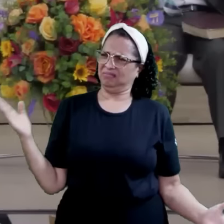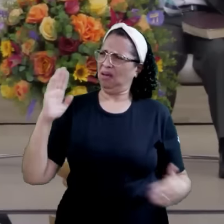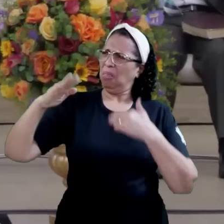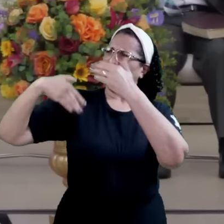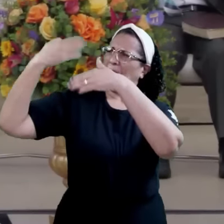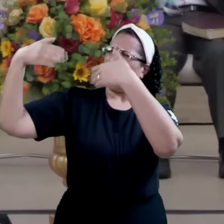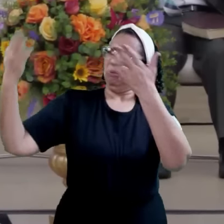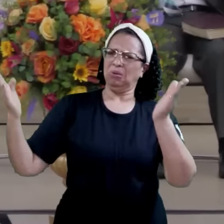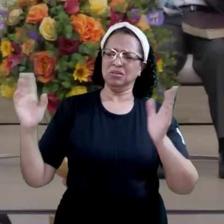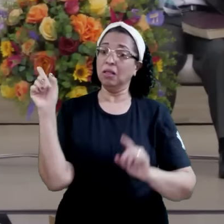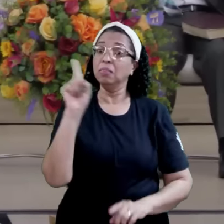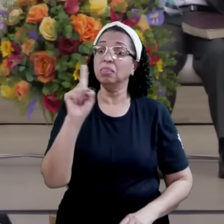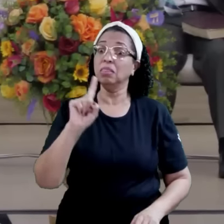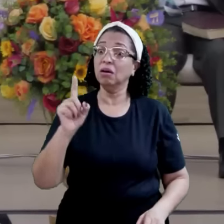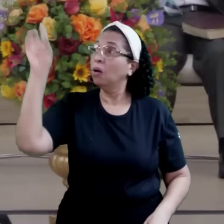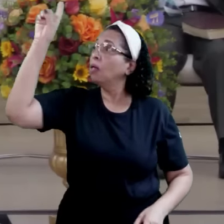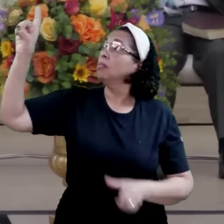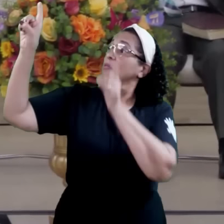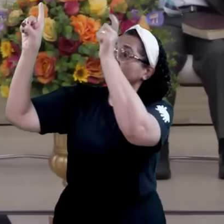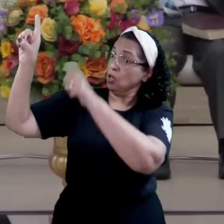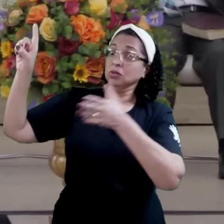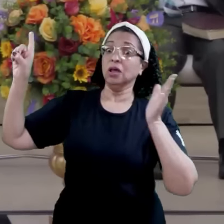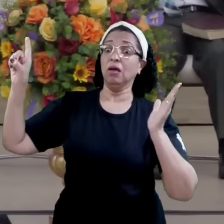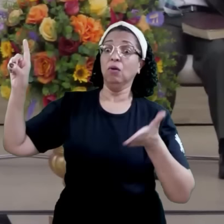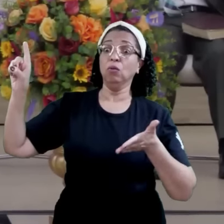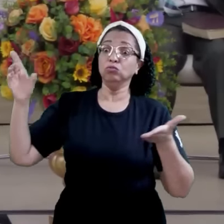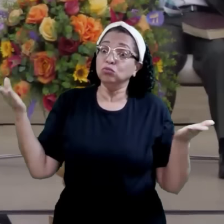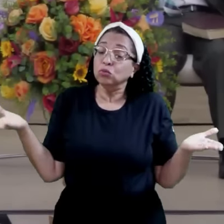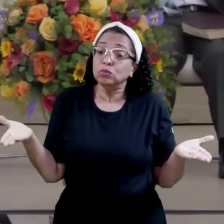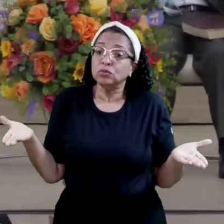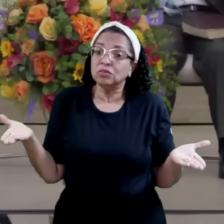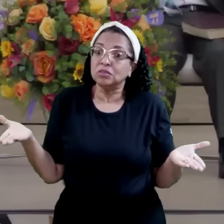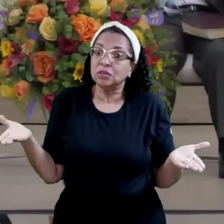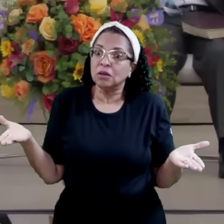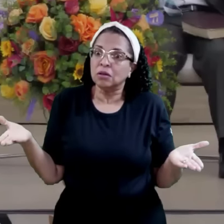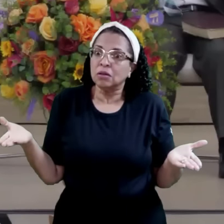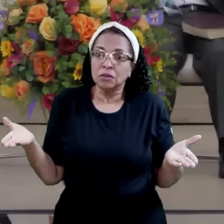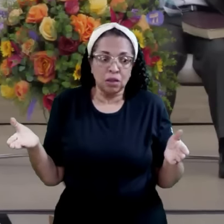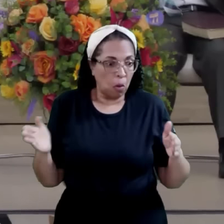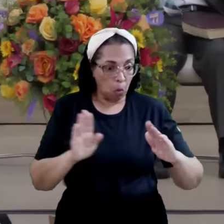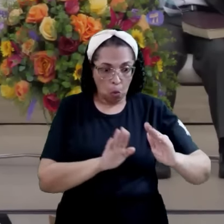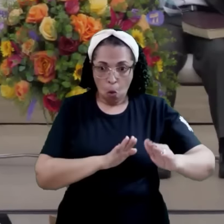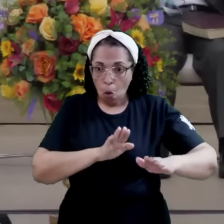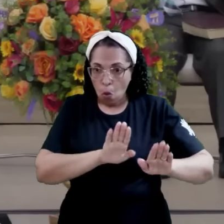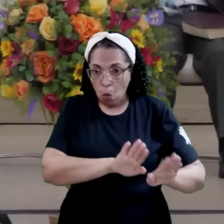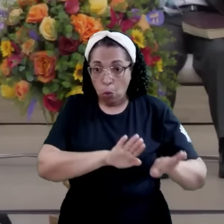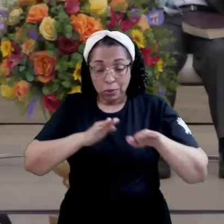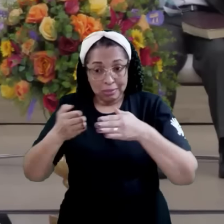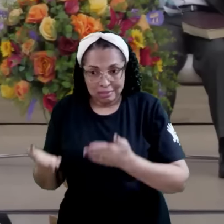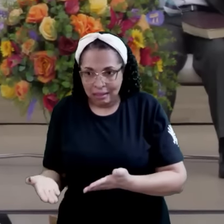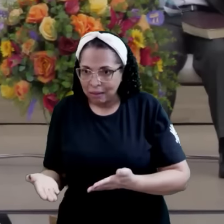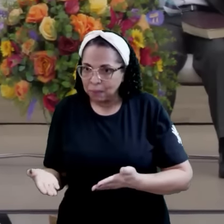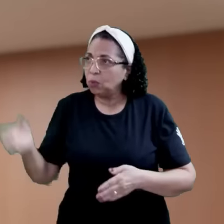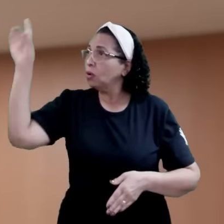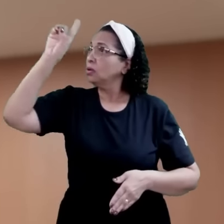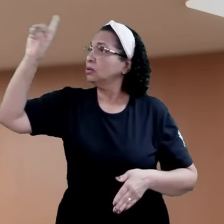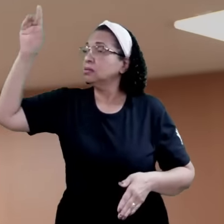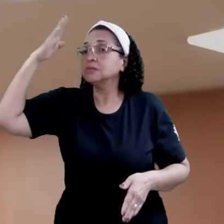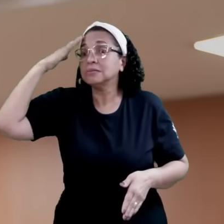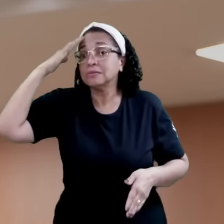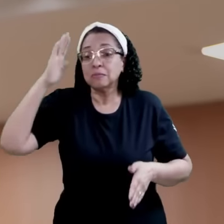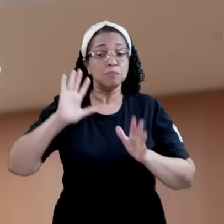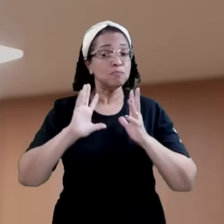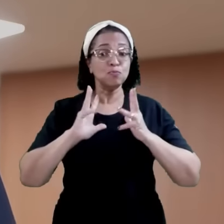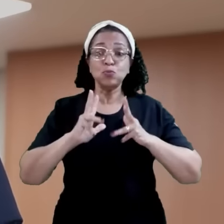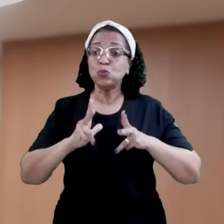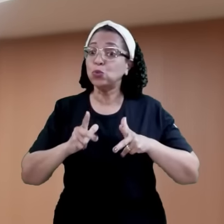diz que ele é E por que ele é porque ele não tá preso no nosso tempo chamado Cronos Ele trabalha na eternidade e quem trabalha na